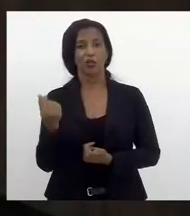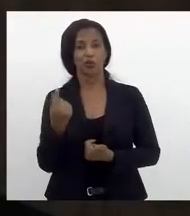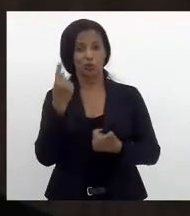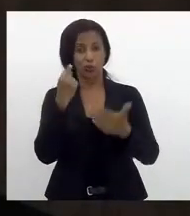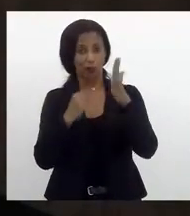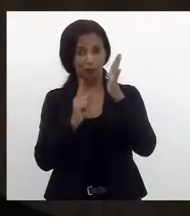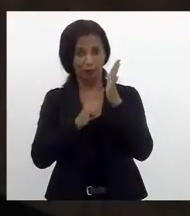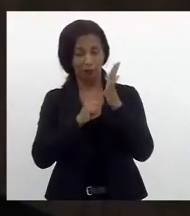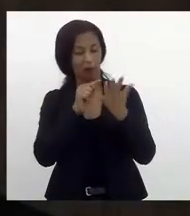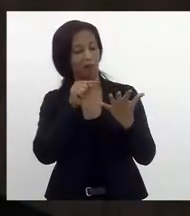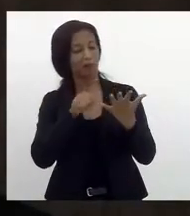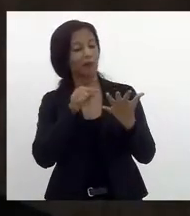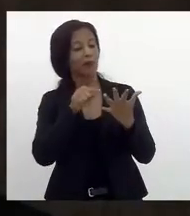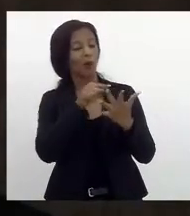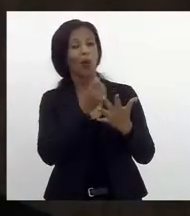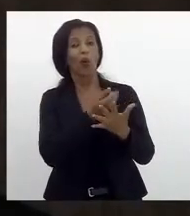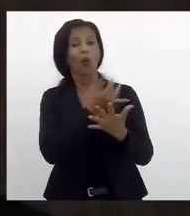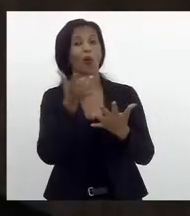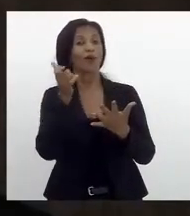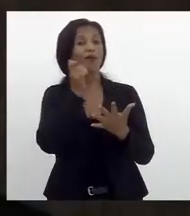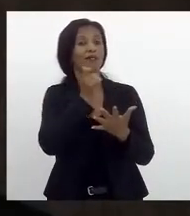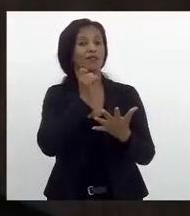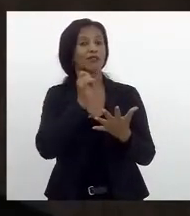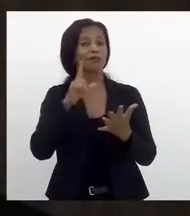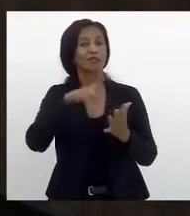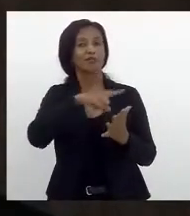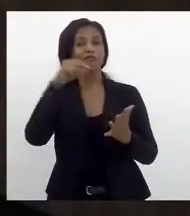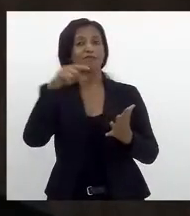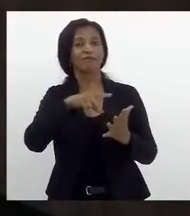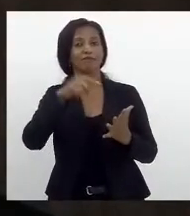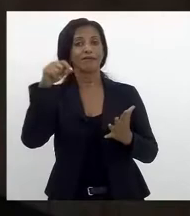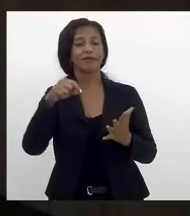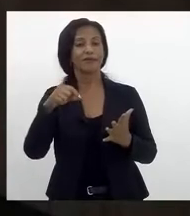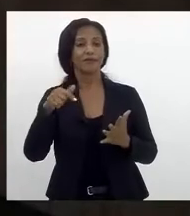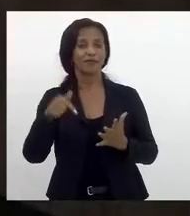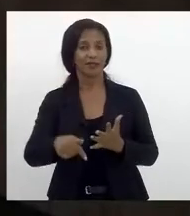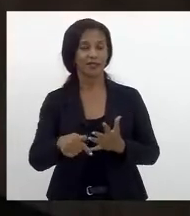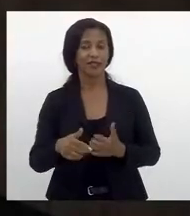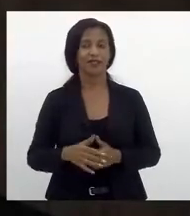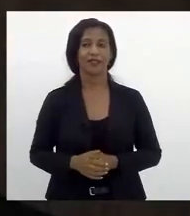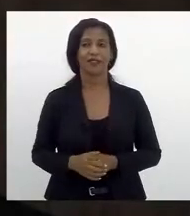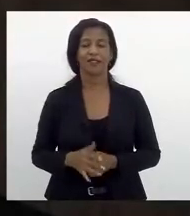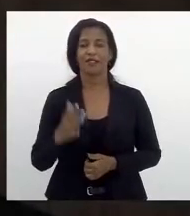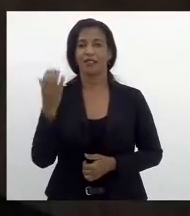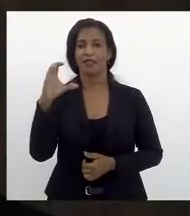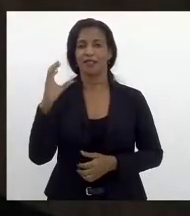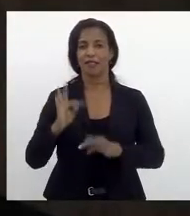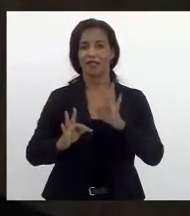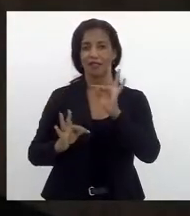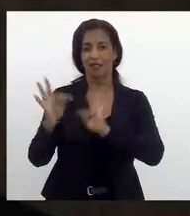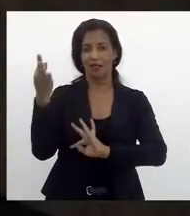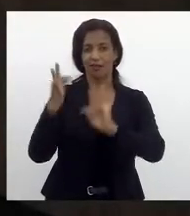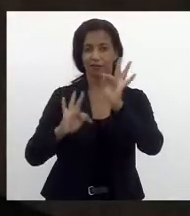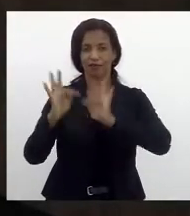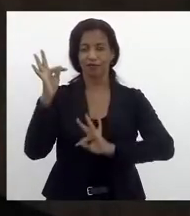somente, né, quantas mulheres se destacaram nessa questão da ciência e